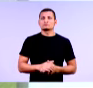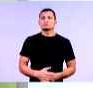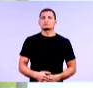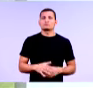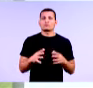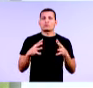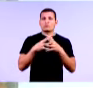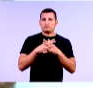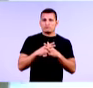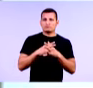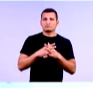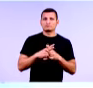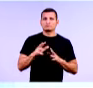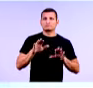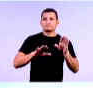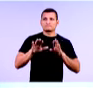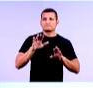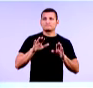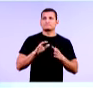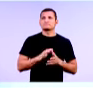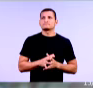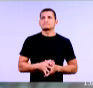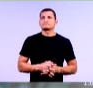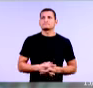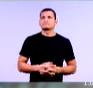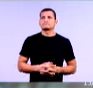confundir em relação a eles.